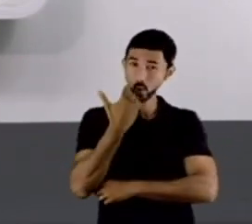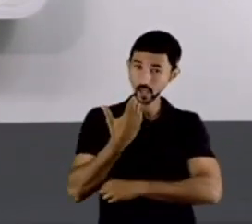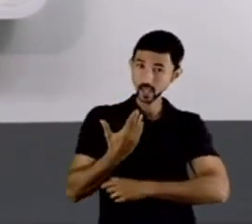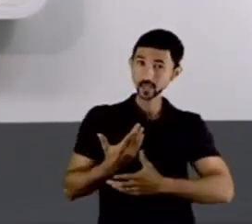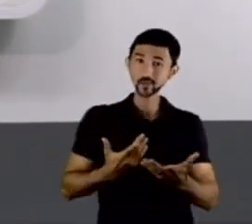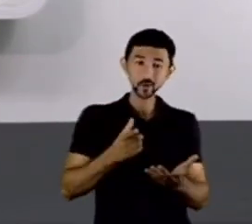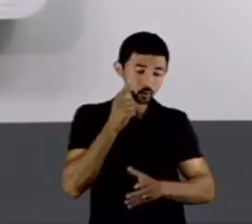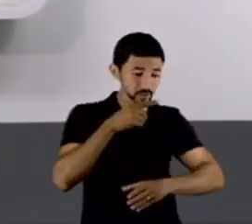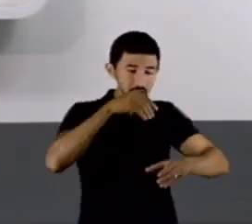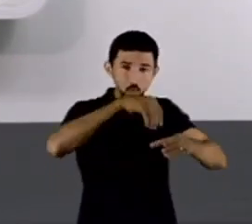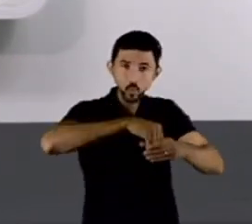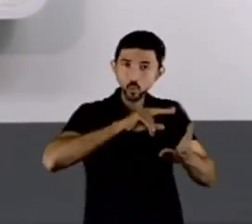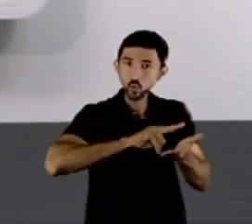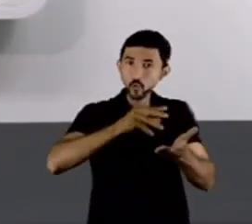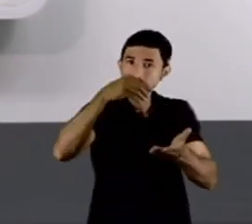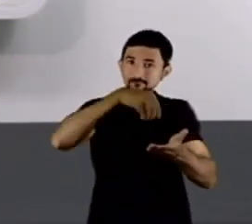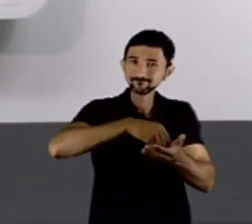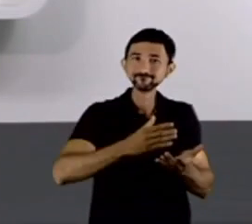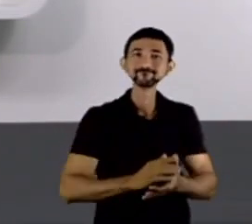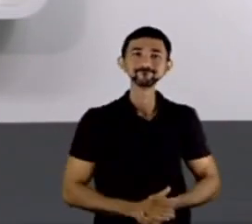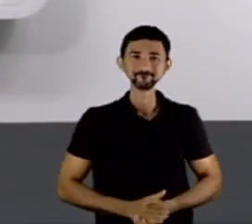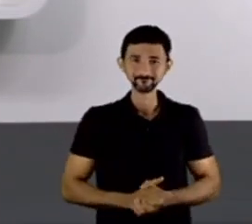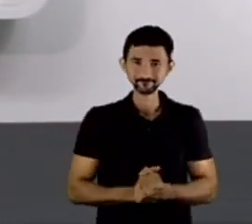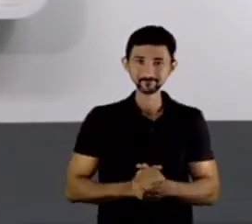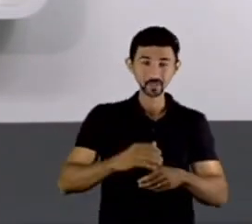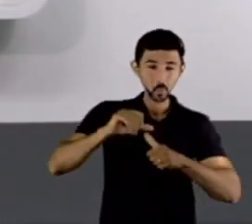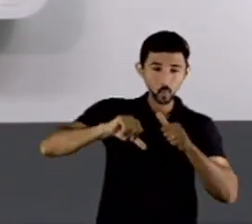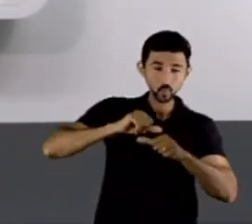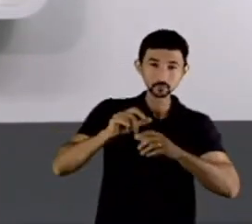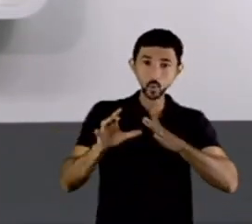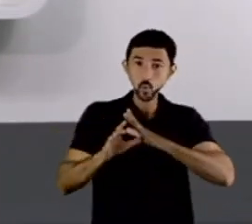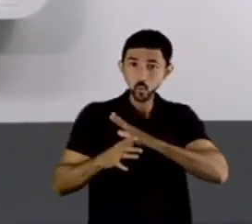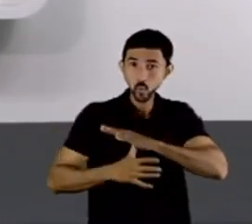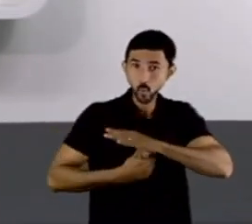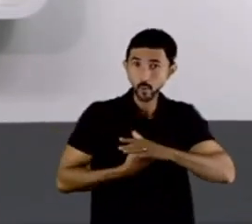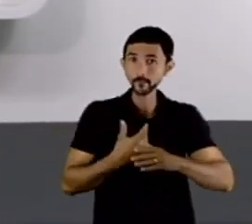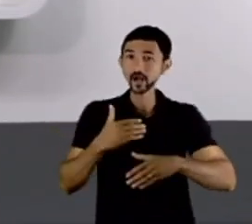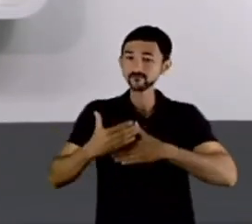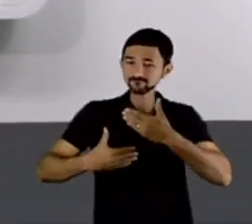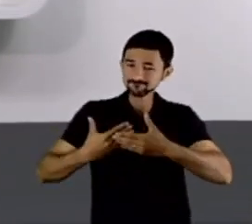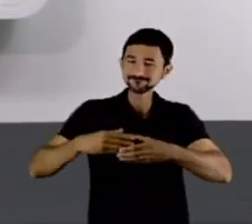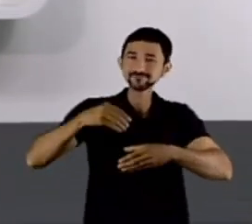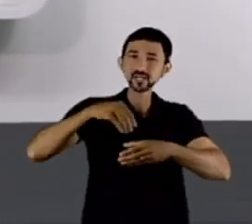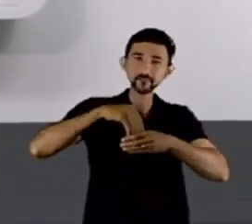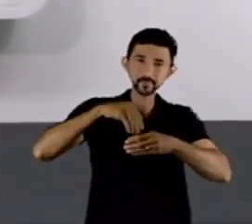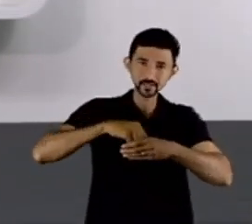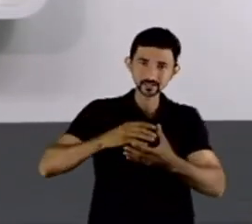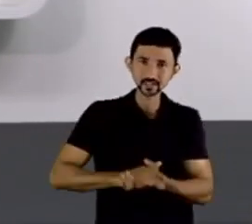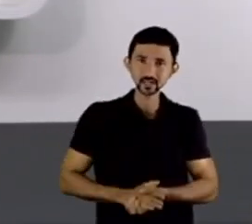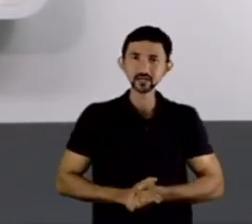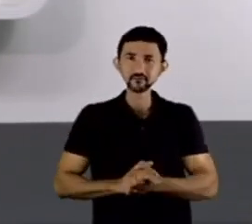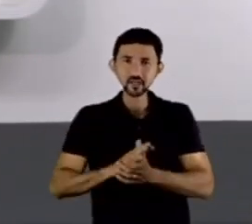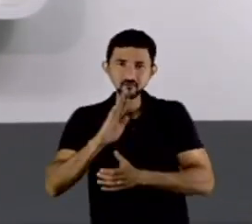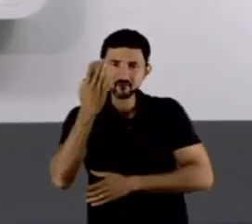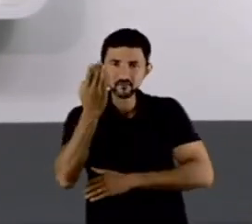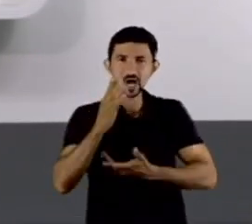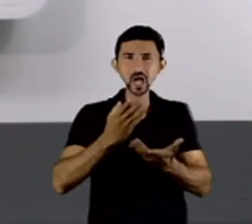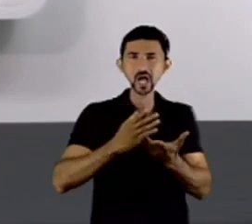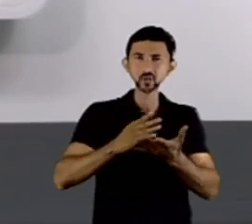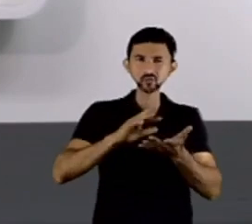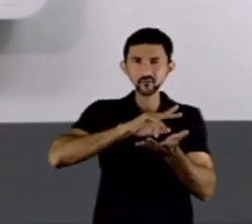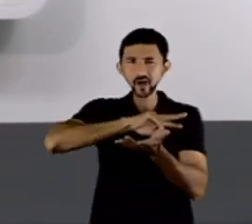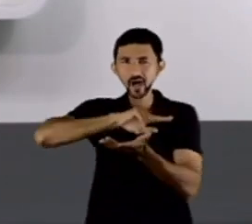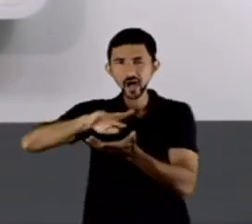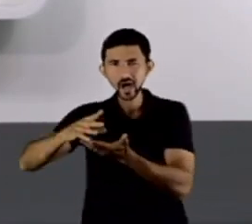de uma certa forma, eles burlavam, tá, o processo eleitoral, eles falsificavam, eles fraudavam